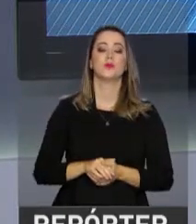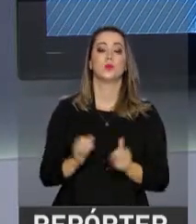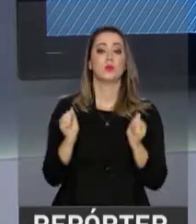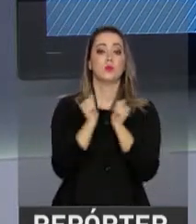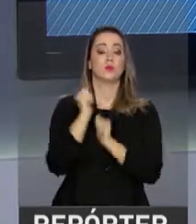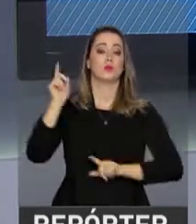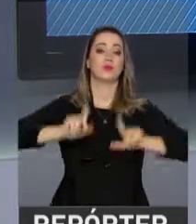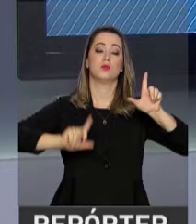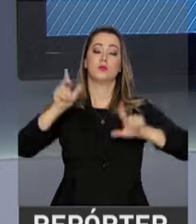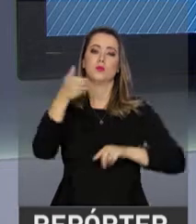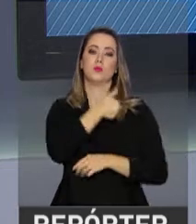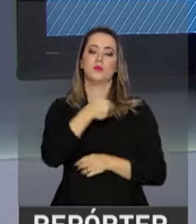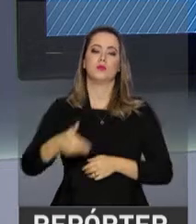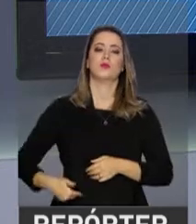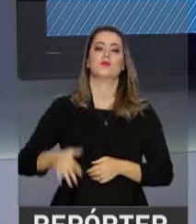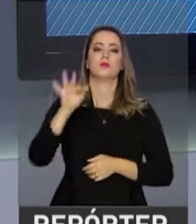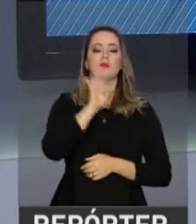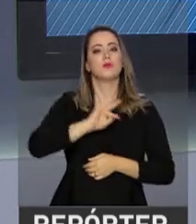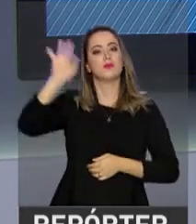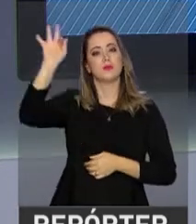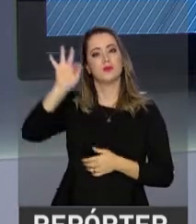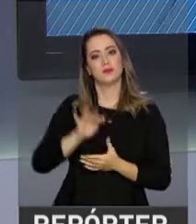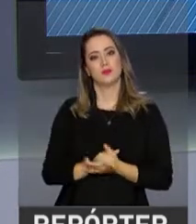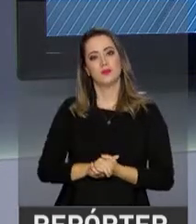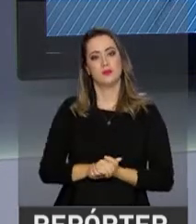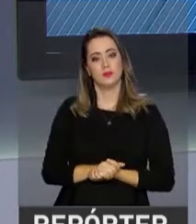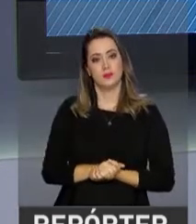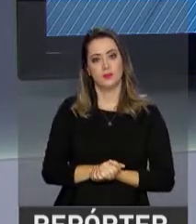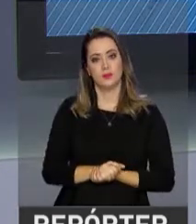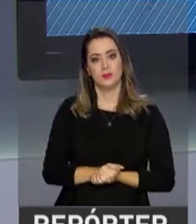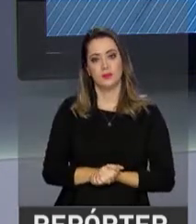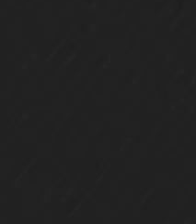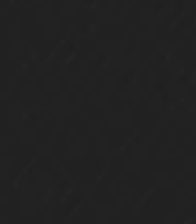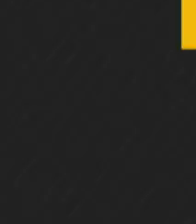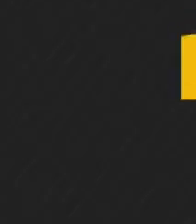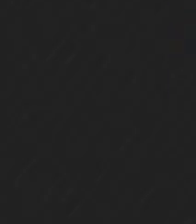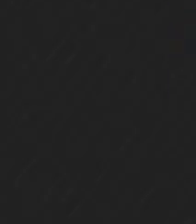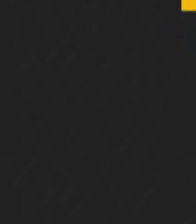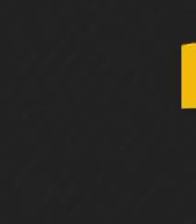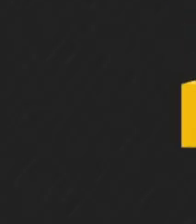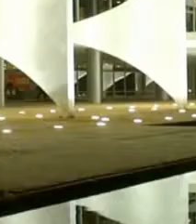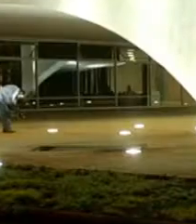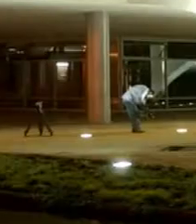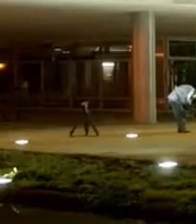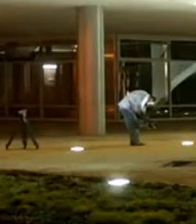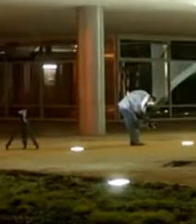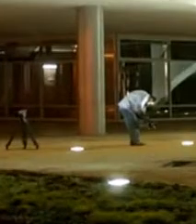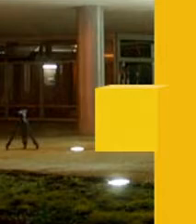Continue com a gente aqui na NBR, a TV do Governo Federal.